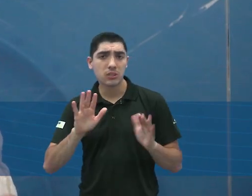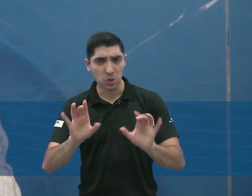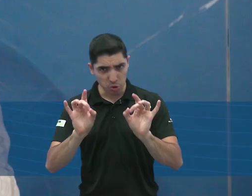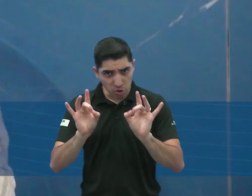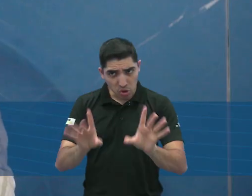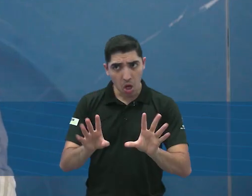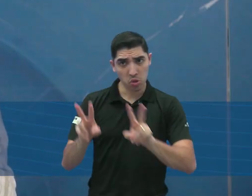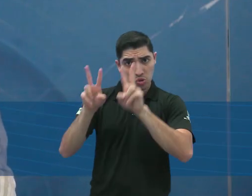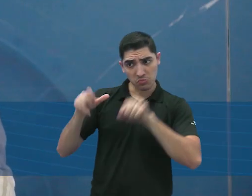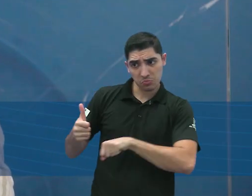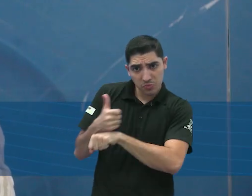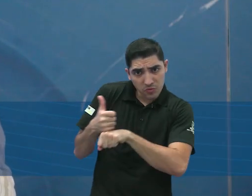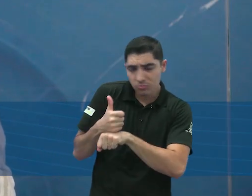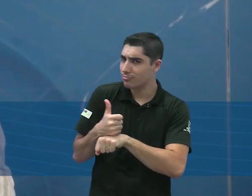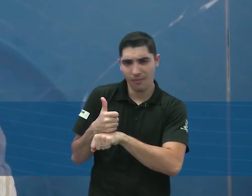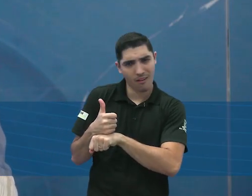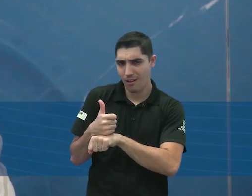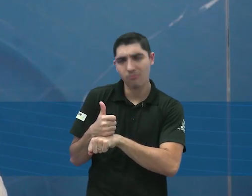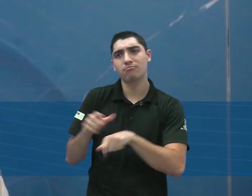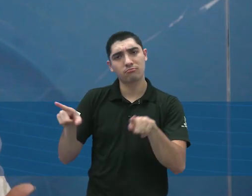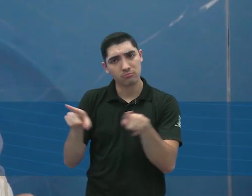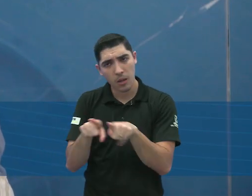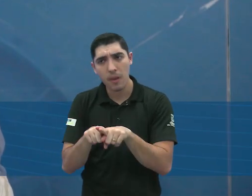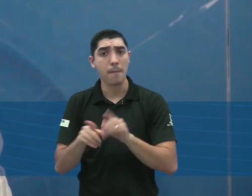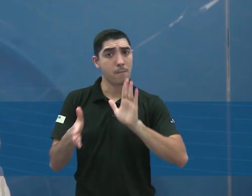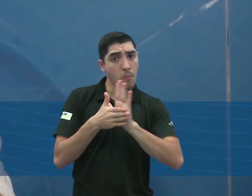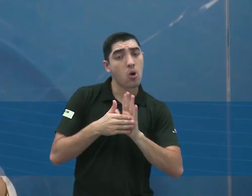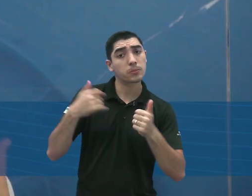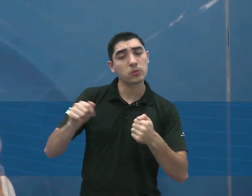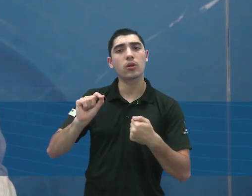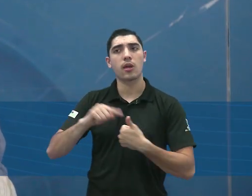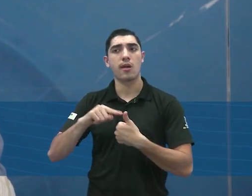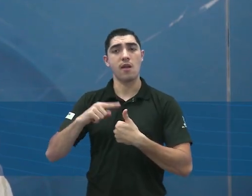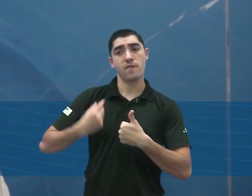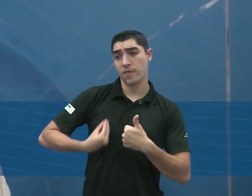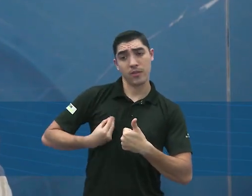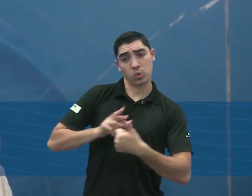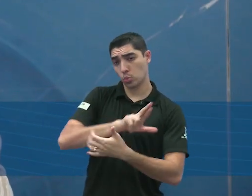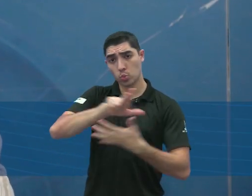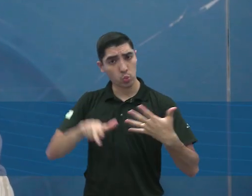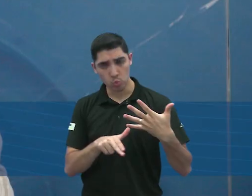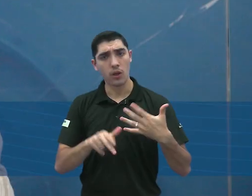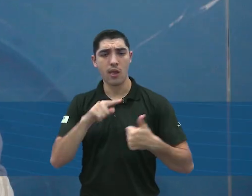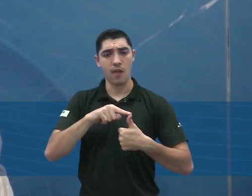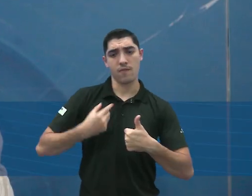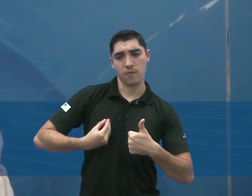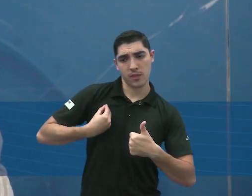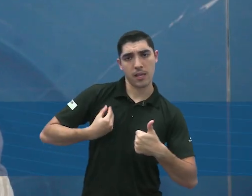só à questão profissional, pelo contrário, né? O propósito, ele é algo maior, então ele engloba toda a nossa vida, tanto profissional quanto